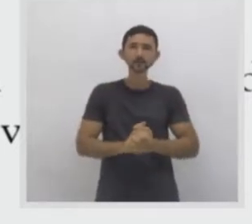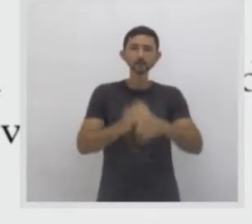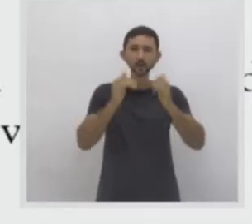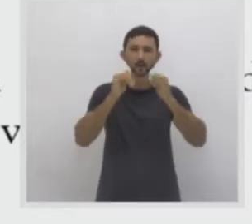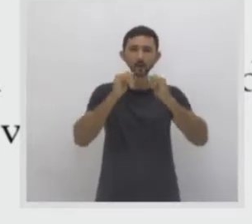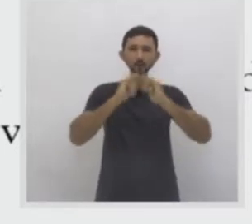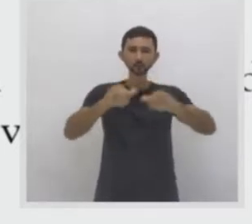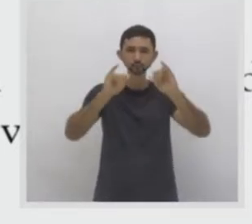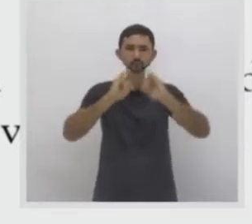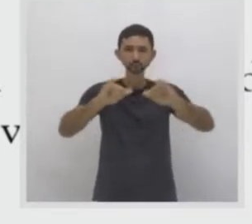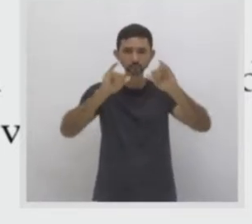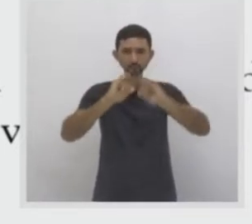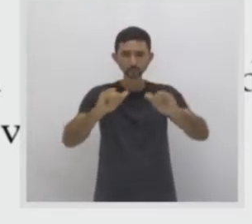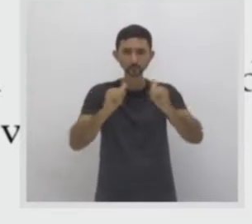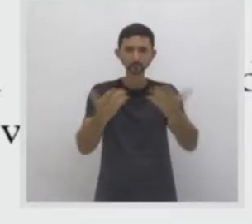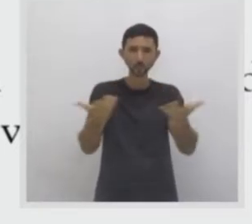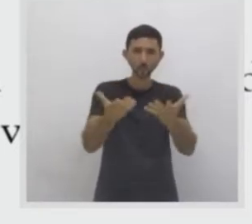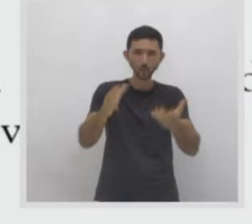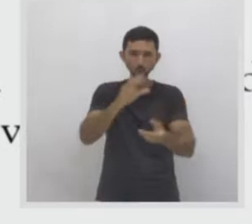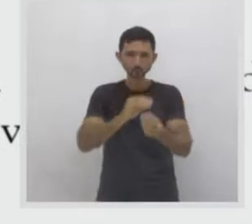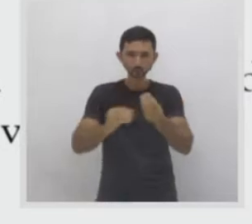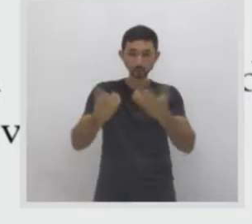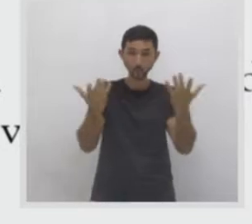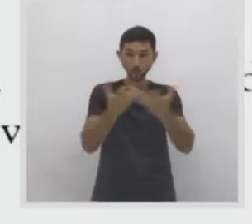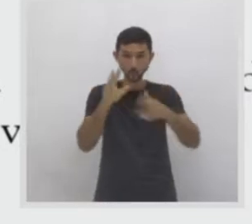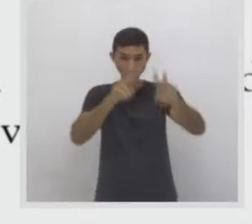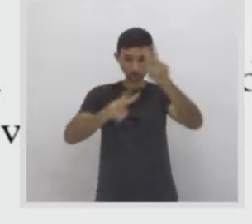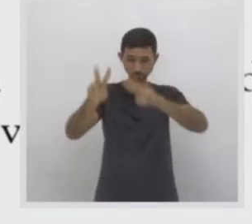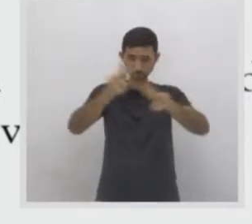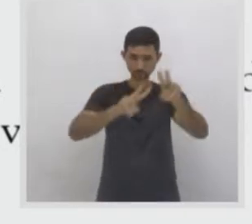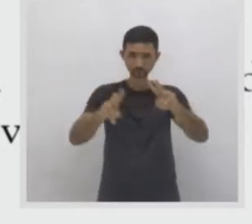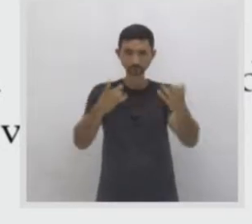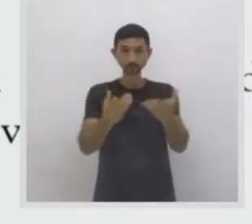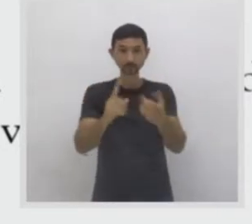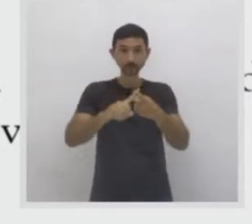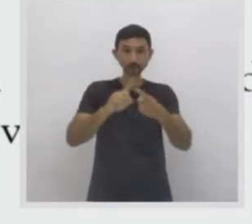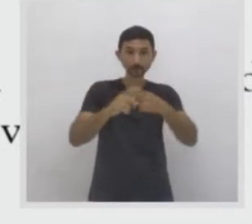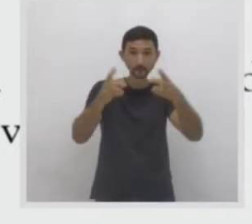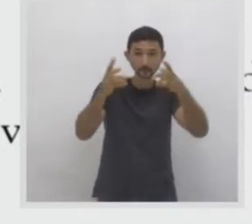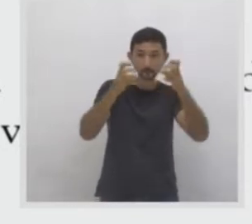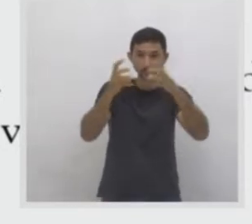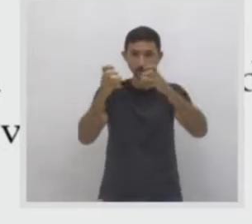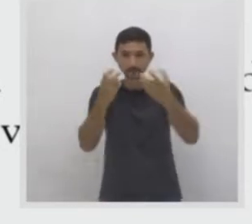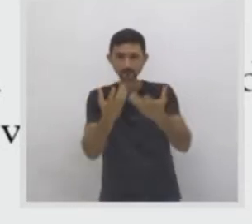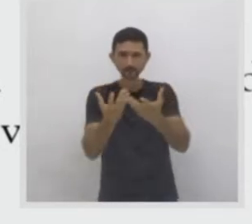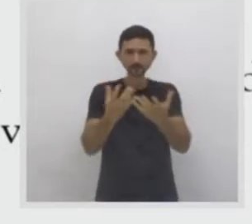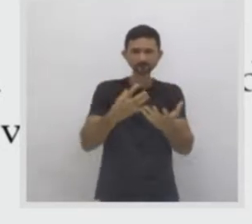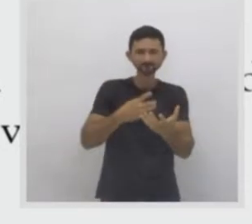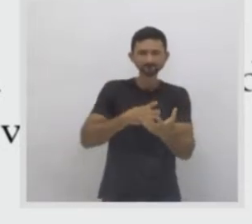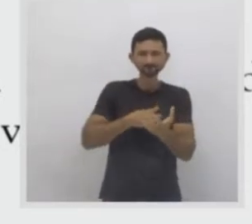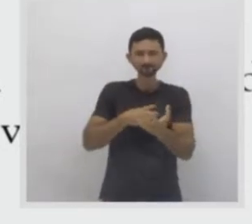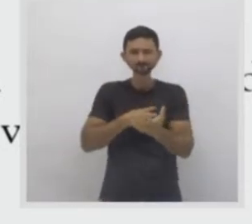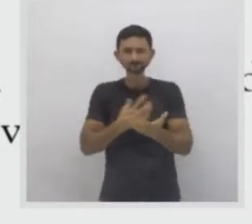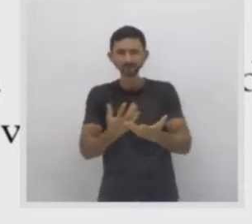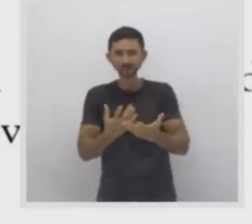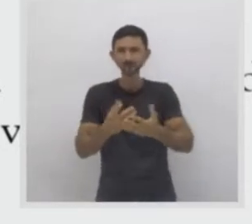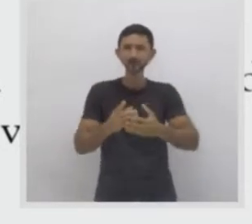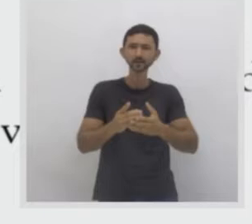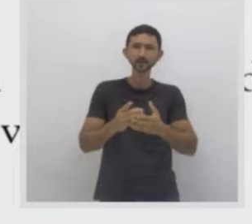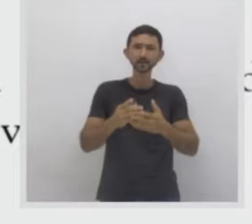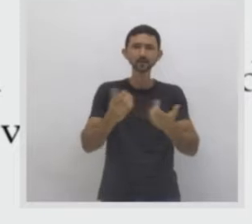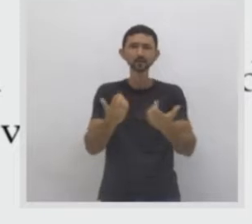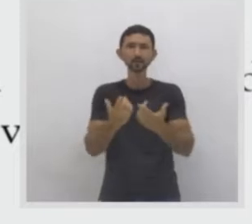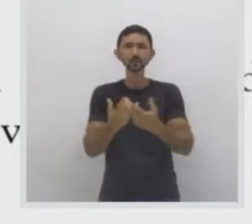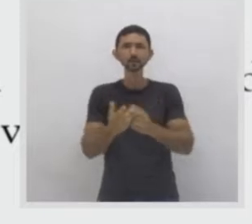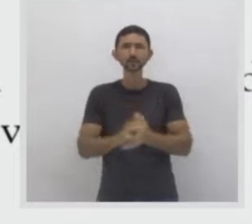gênero que está nos rodeando o tempo todo. E perceber que efeitos de sentido se apoiam em alguma